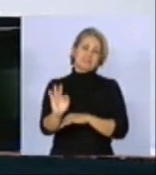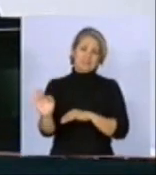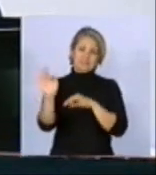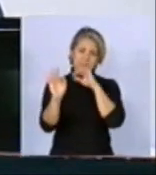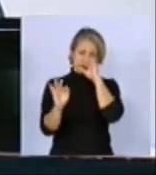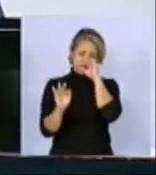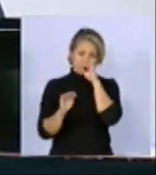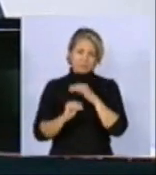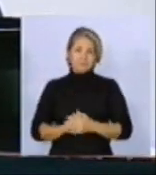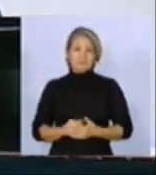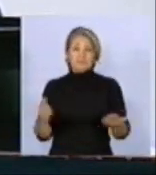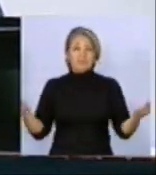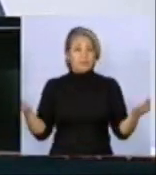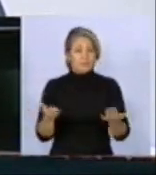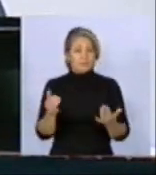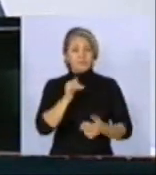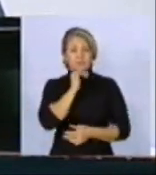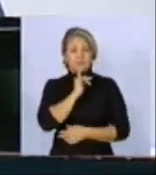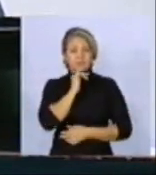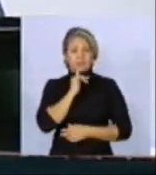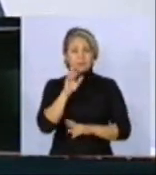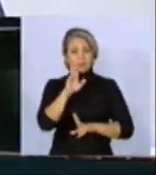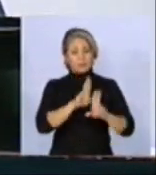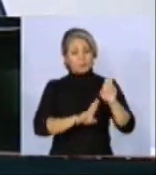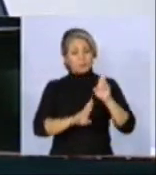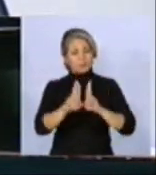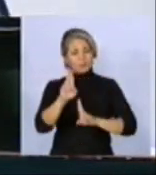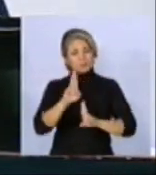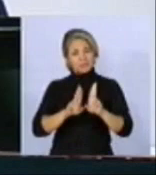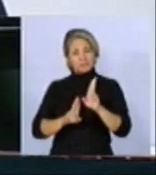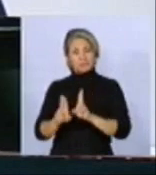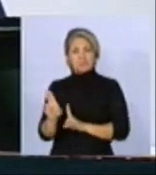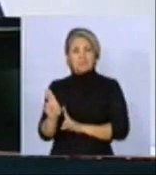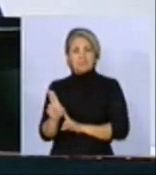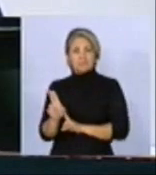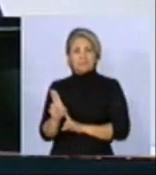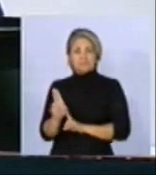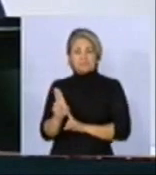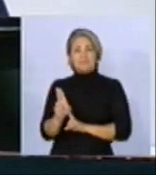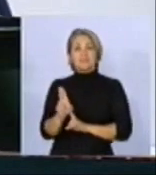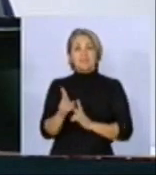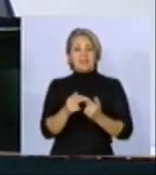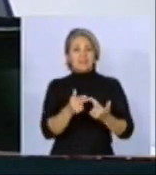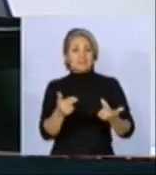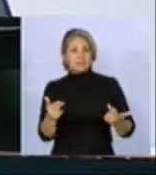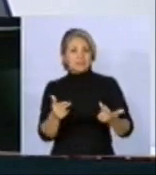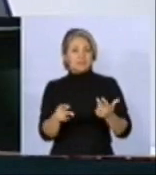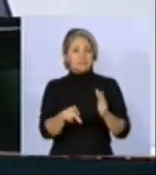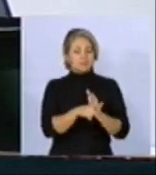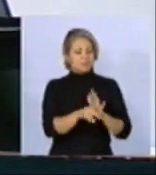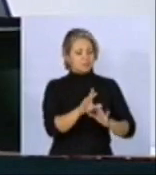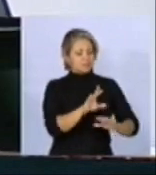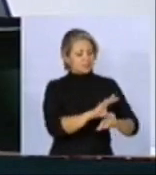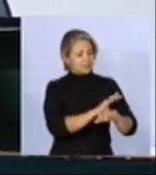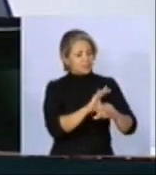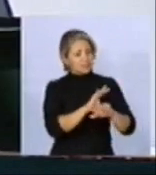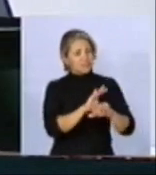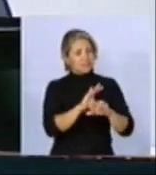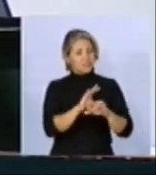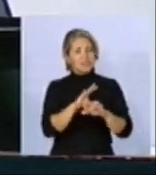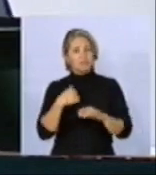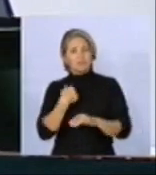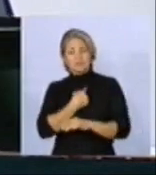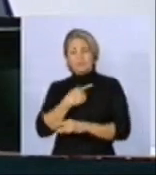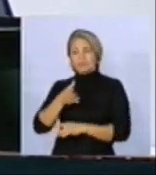eh hoje utiliza-se desse instrumento das audiências públicas ouvindo